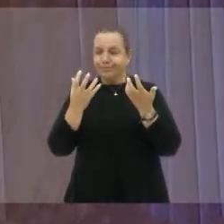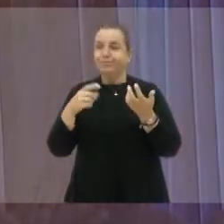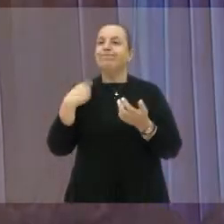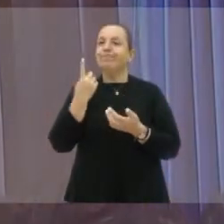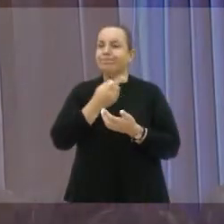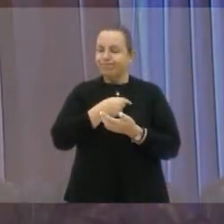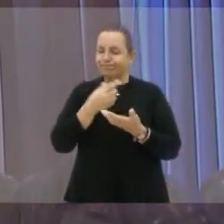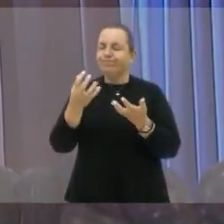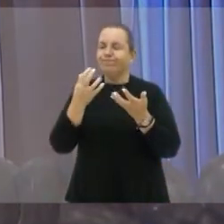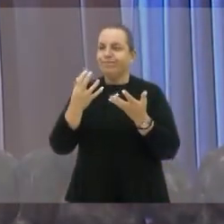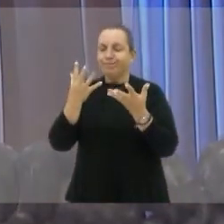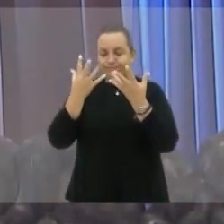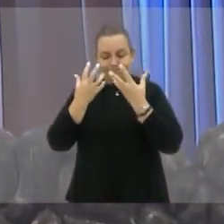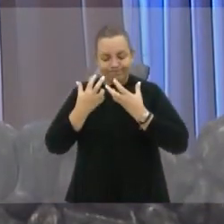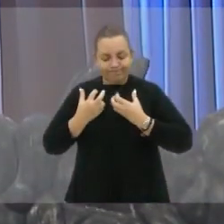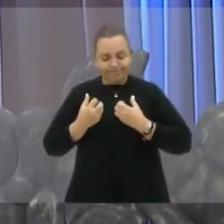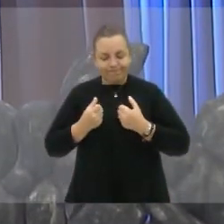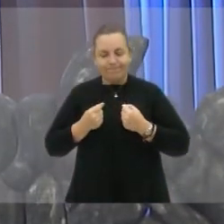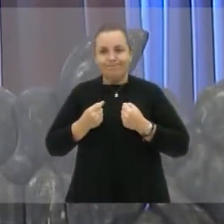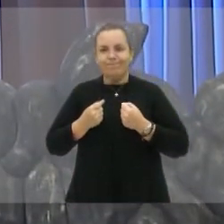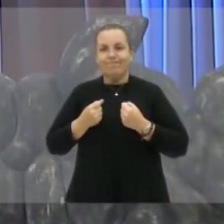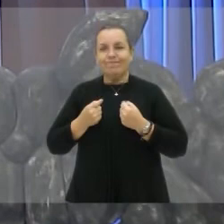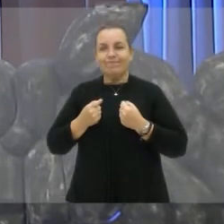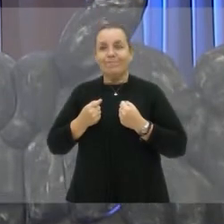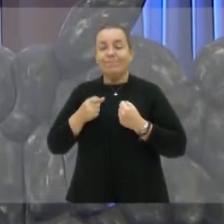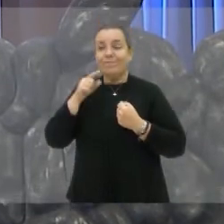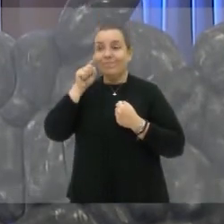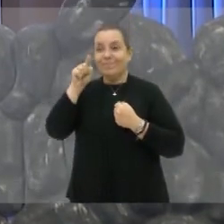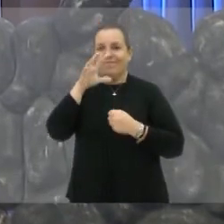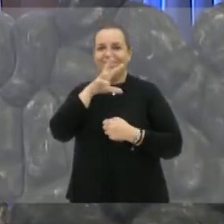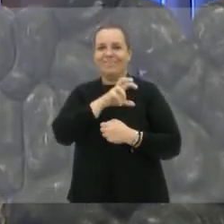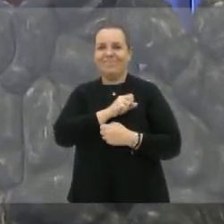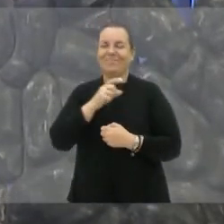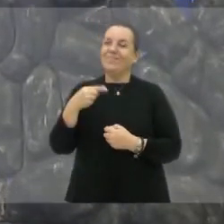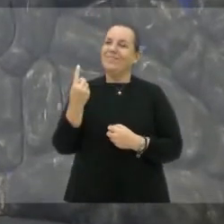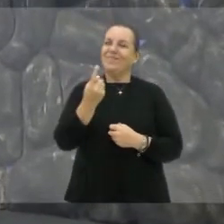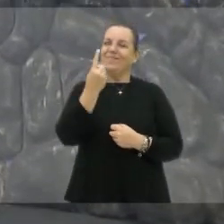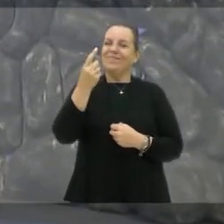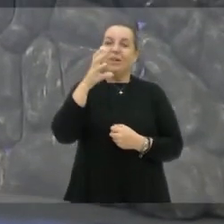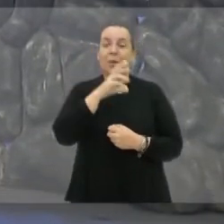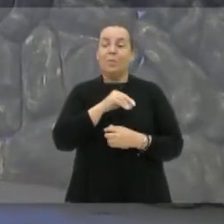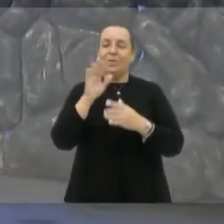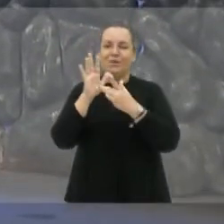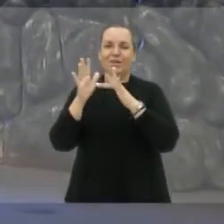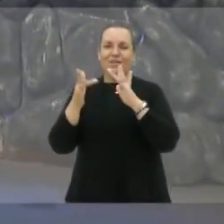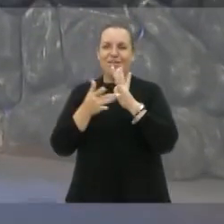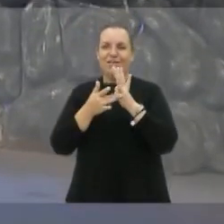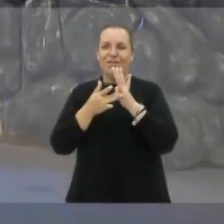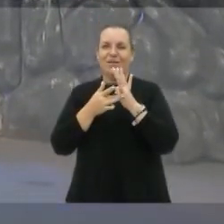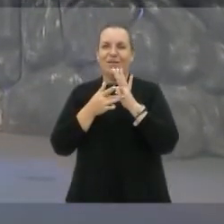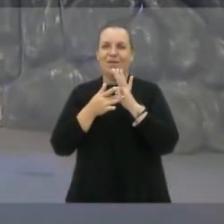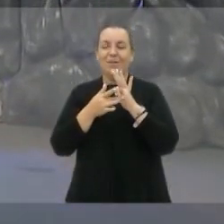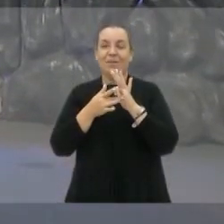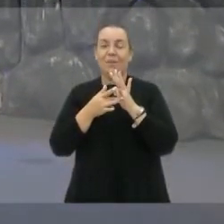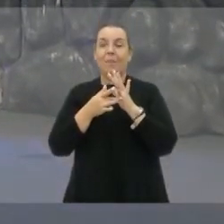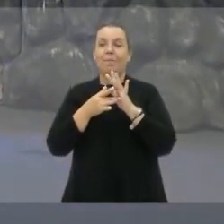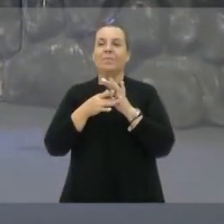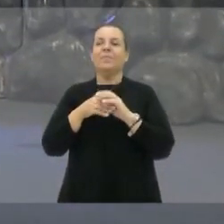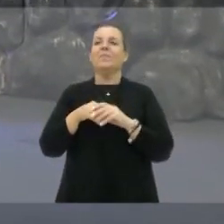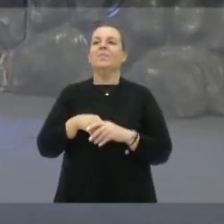Nós queremos tomar posse desse amor infinito. É o amor de Cristo que envolve. Por isso